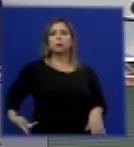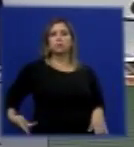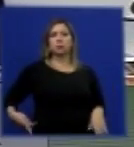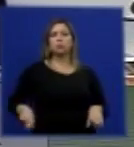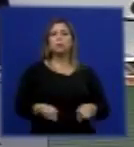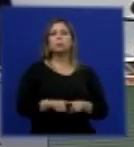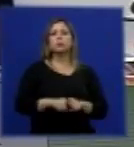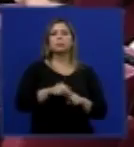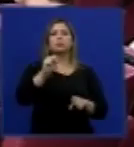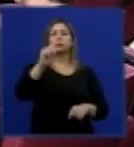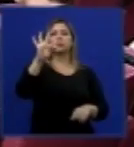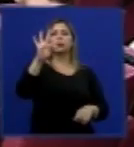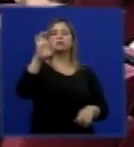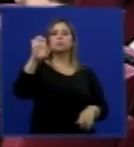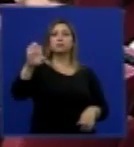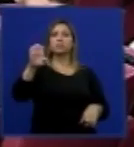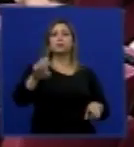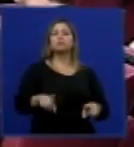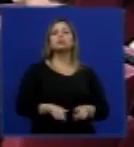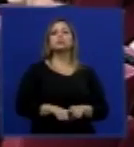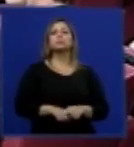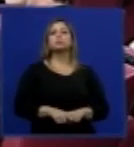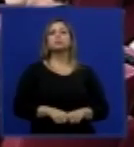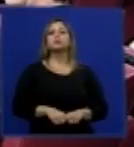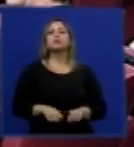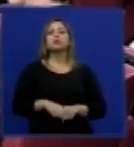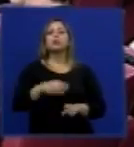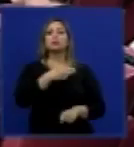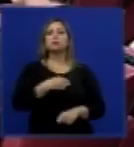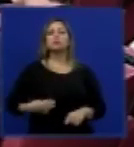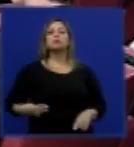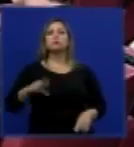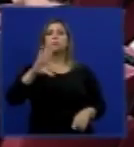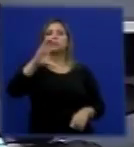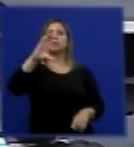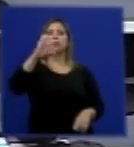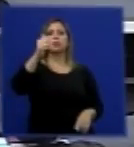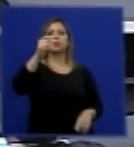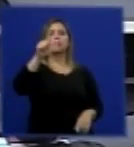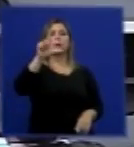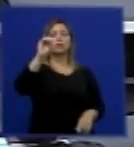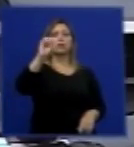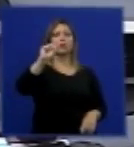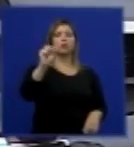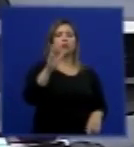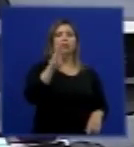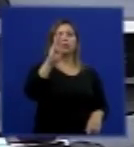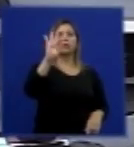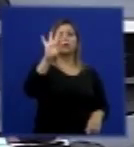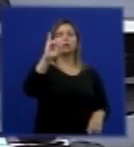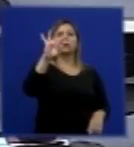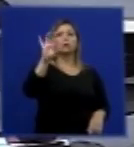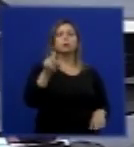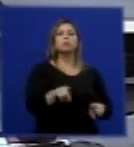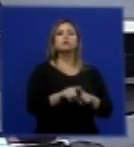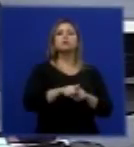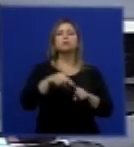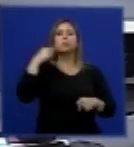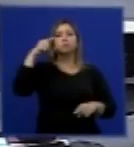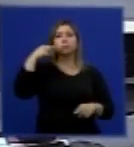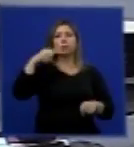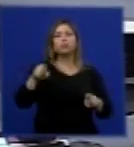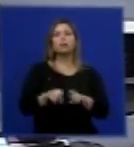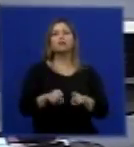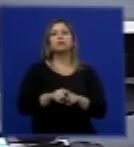Superior Eleitoral meu colega de supremo Ministro Carlos Brito e ao Advogado Geral da União e ao representante da